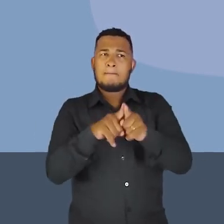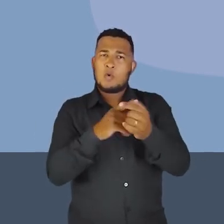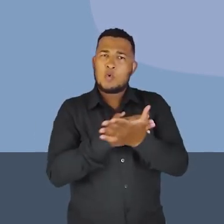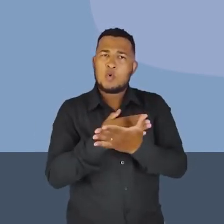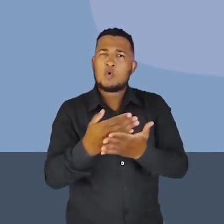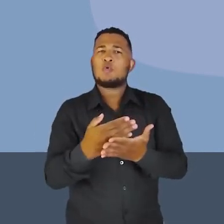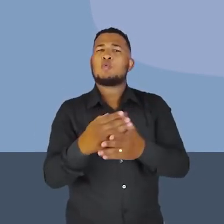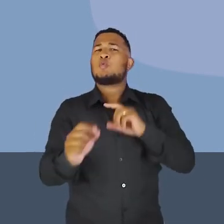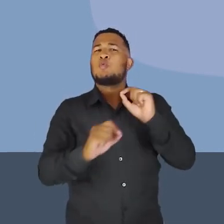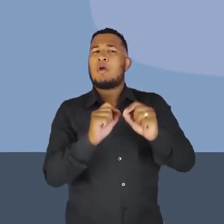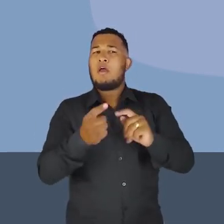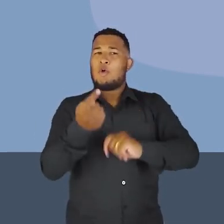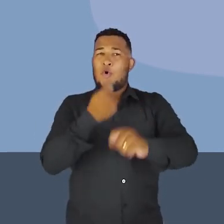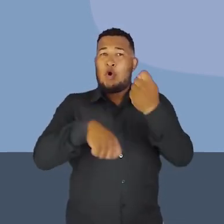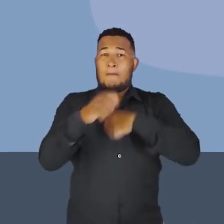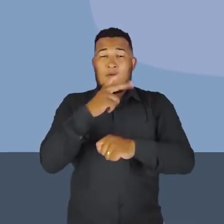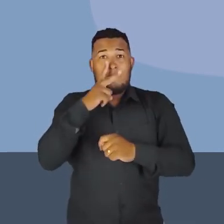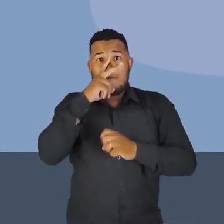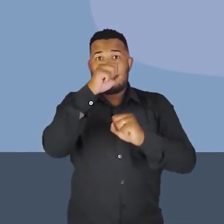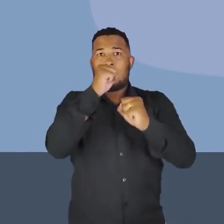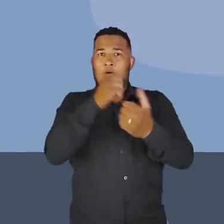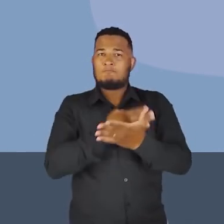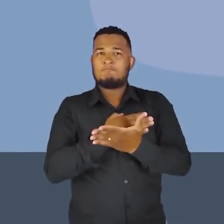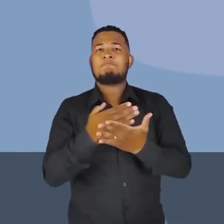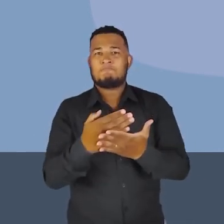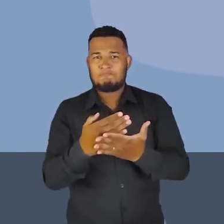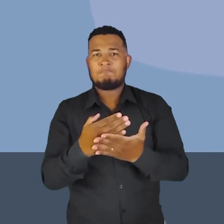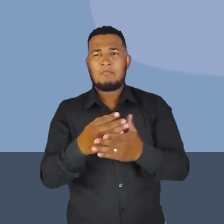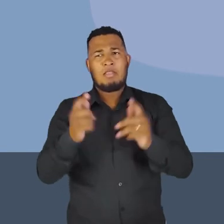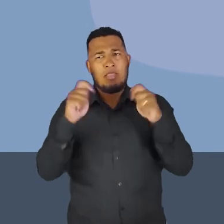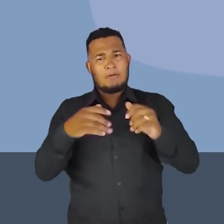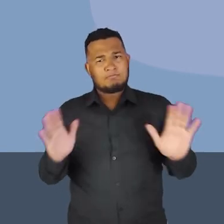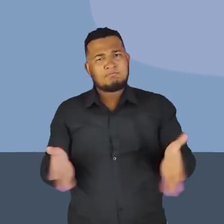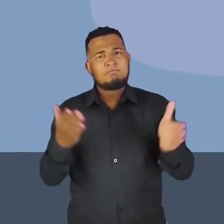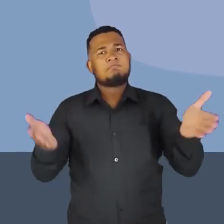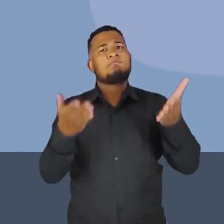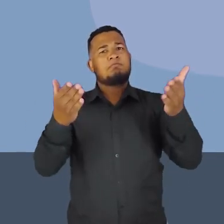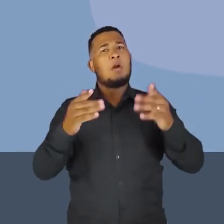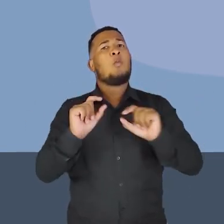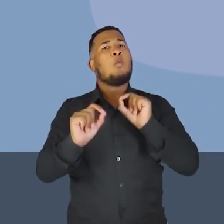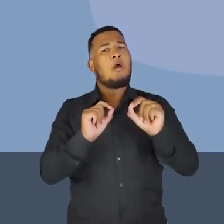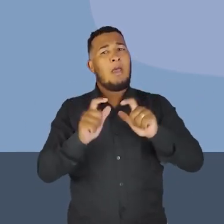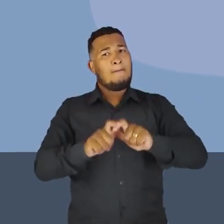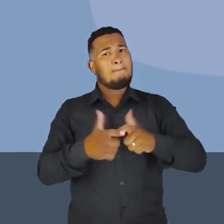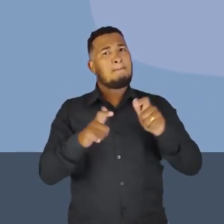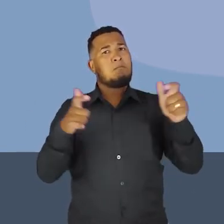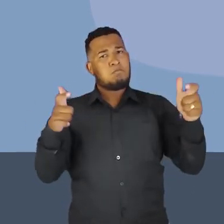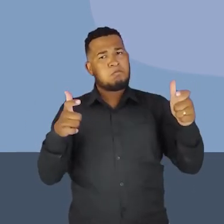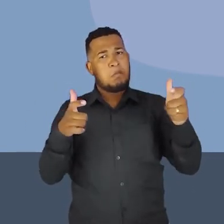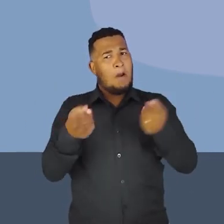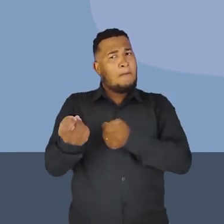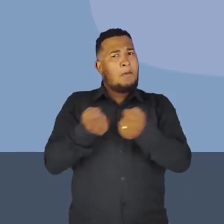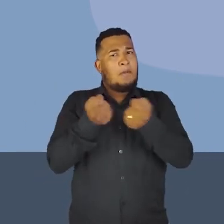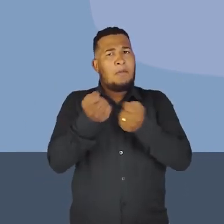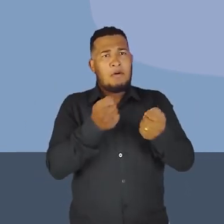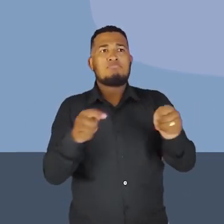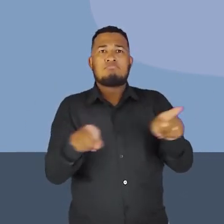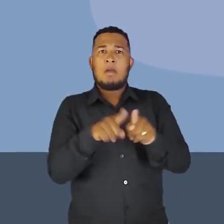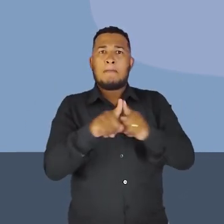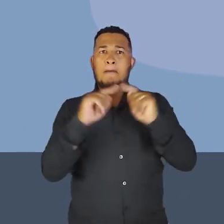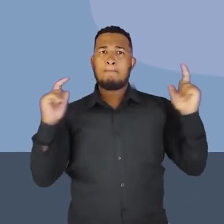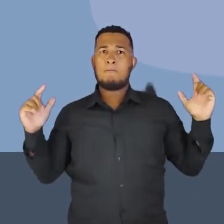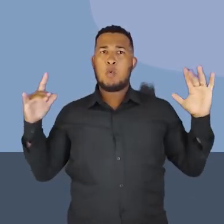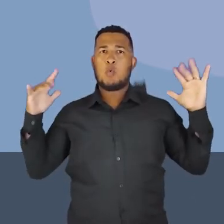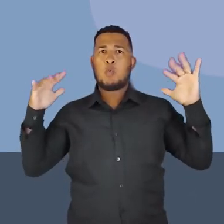Industrial, o comércio, a indústria e os serviços colaboraram fortemente para a expansão, organização e crescimento demográfico